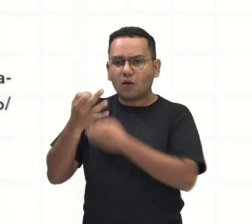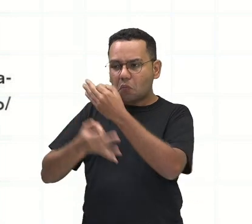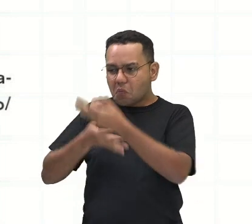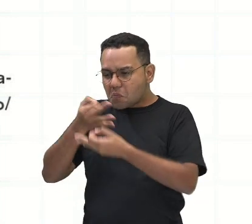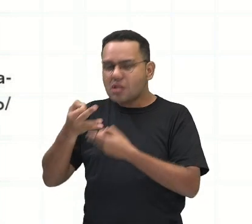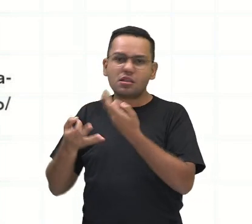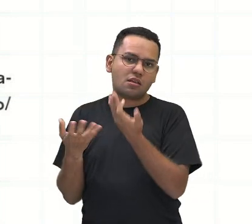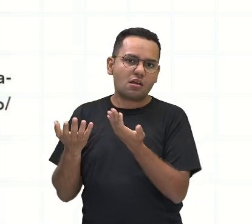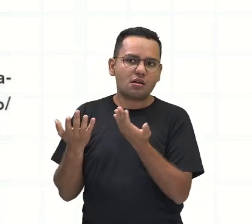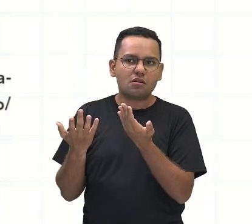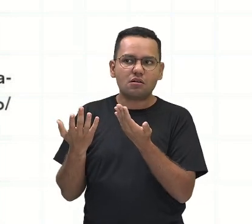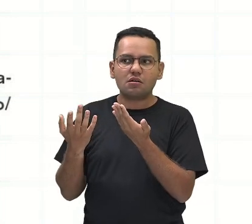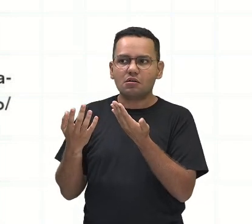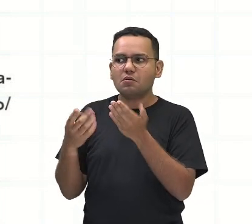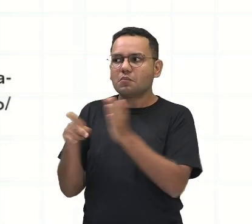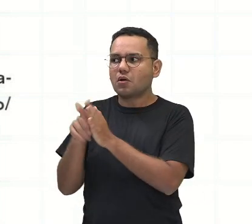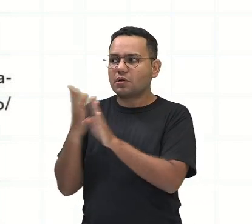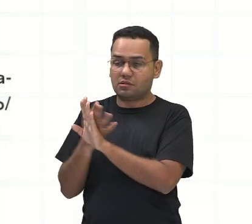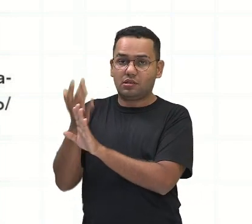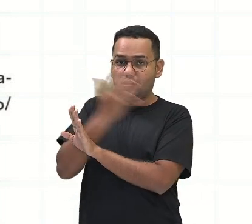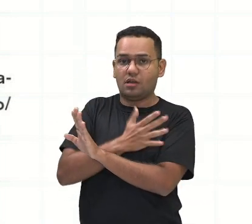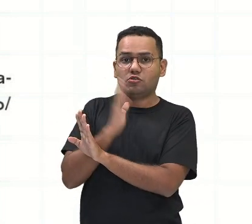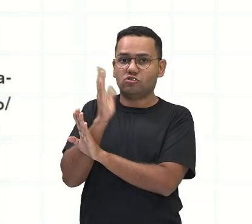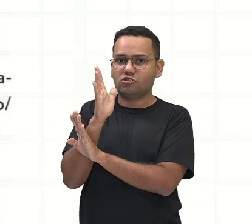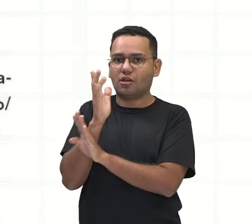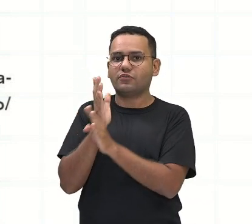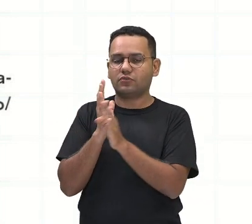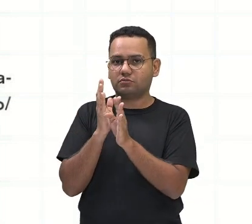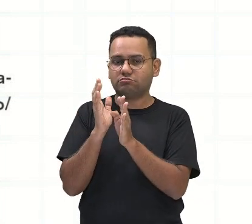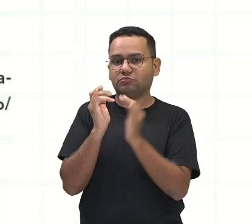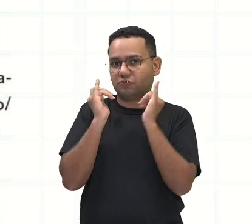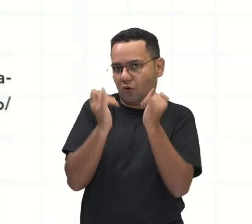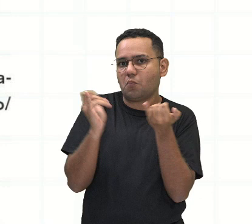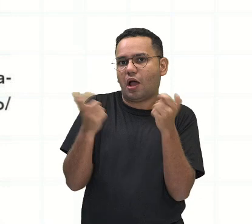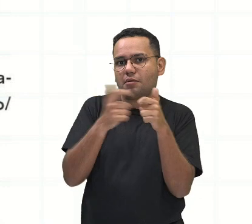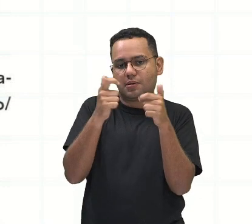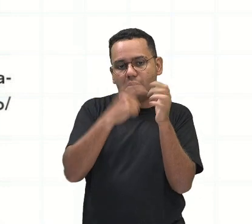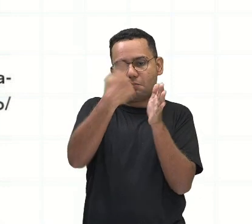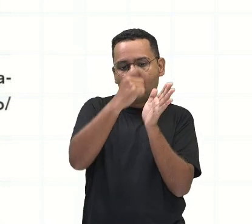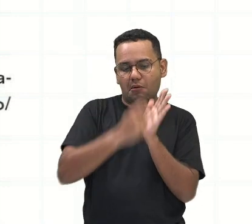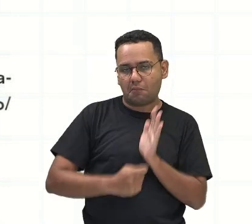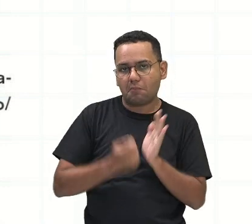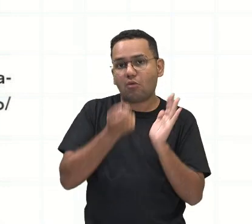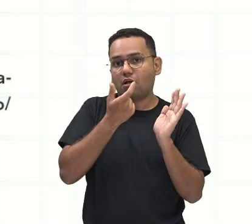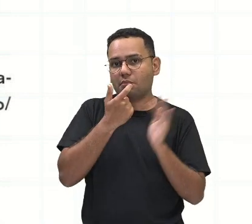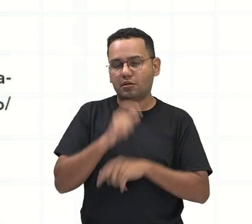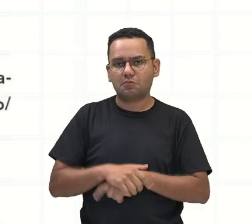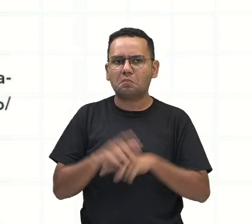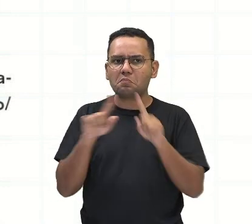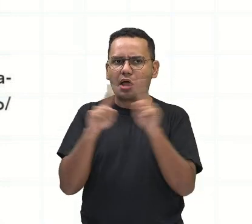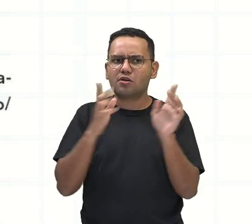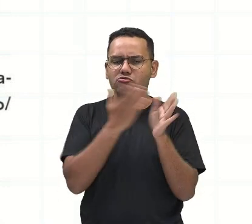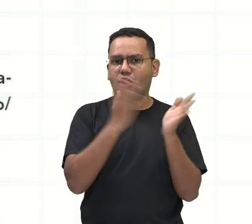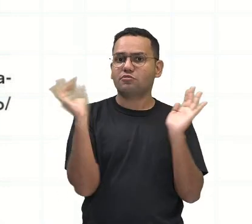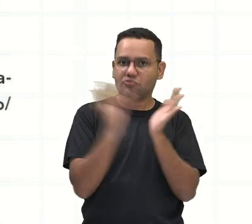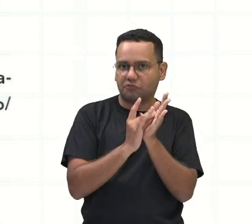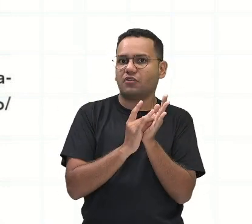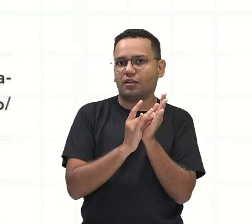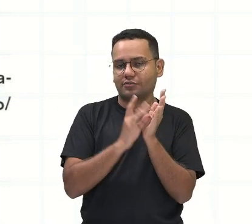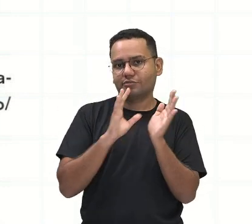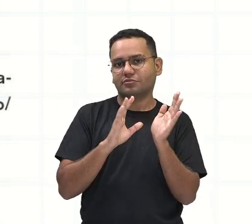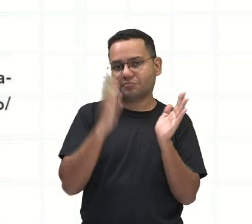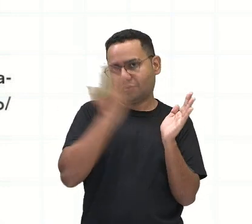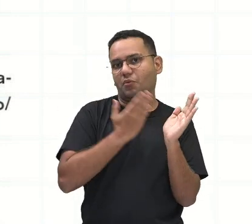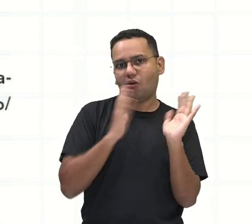do médico ter prescrito o remédio ao paciente. Essa prescrição, ela aconteceu realmente, então ela é um fato,